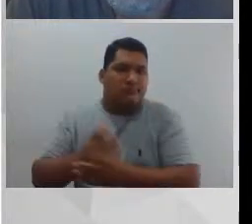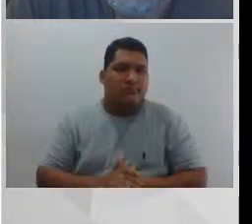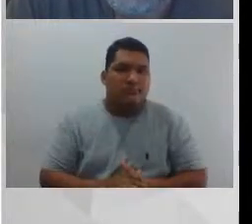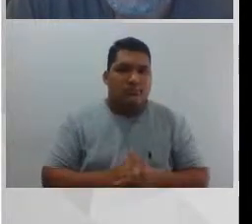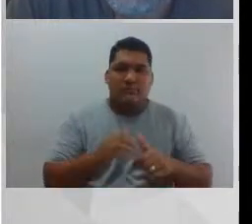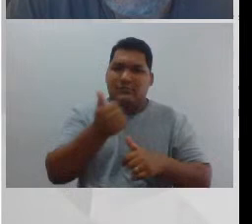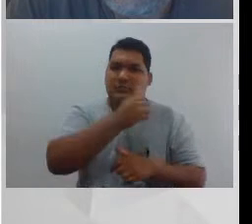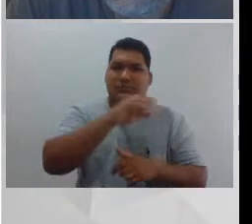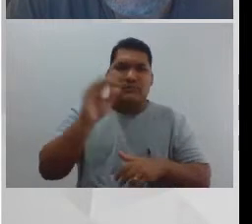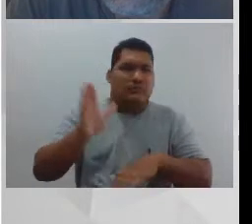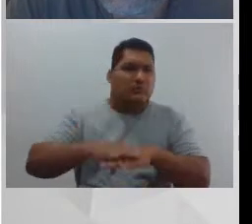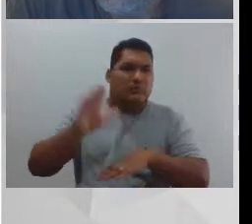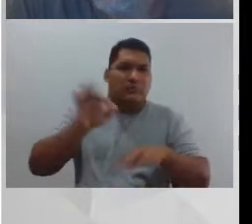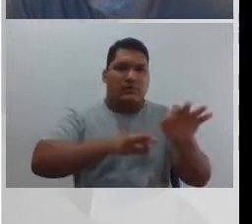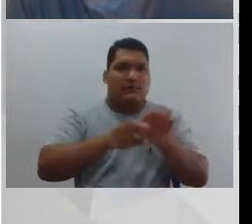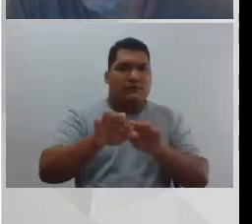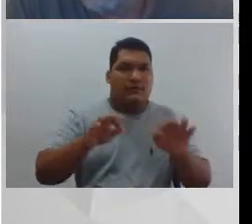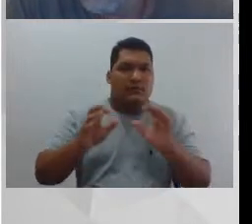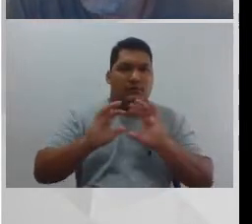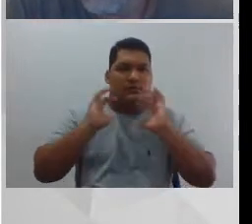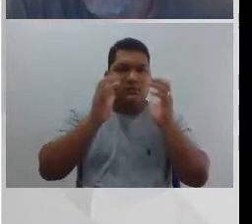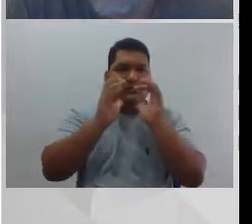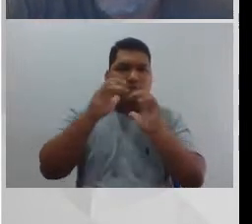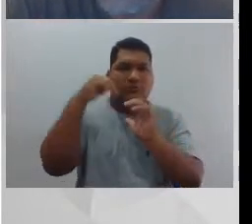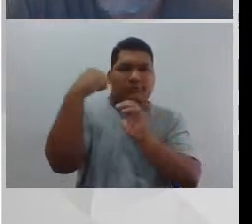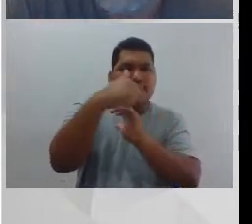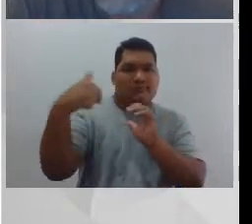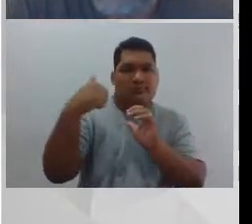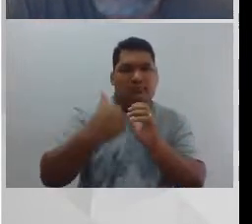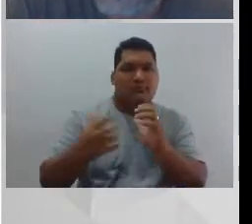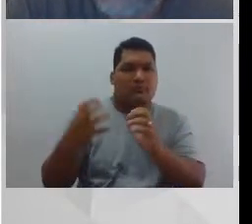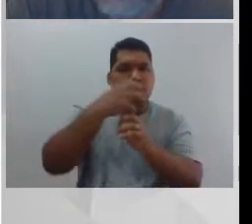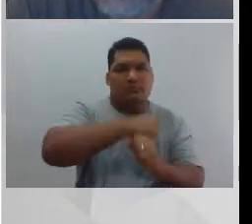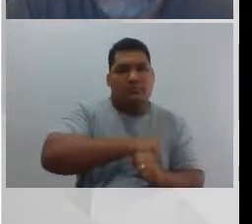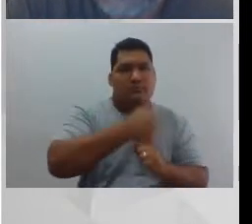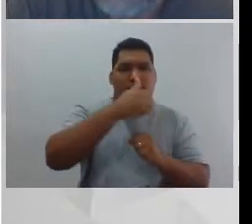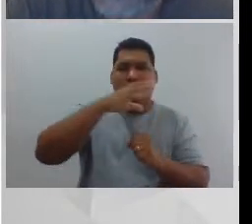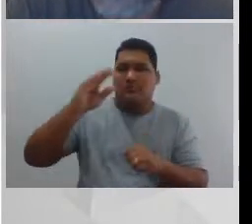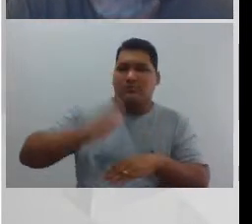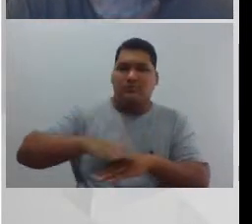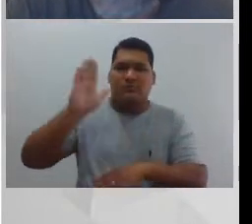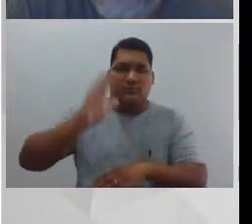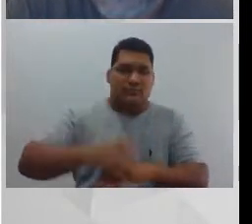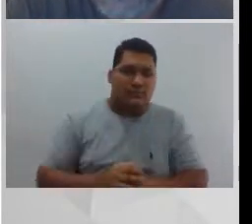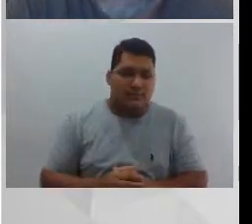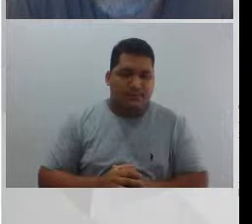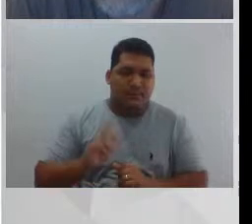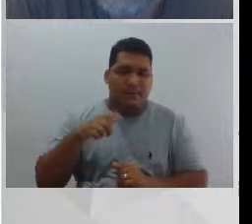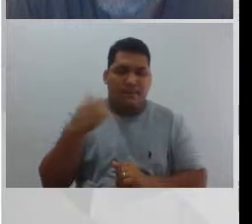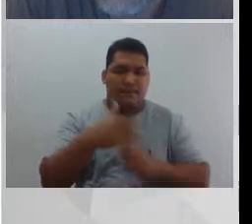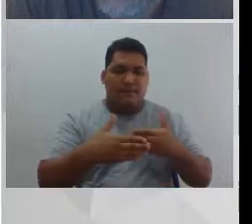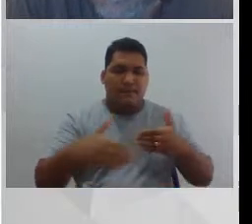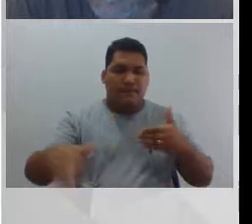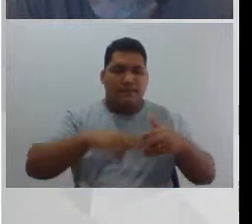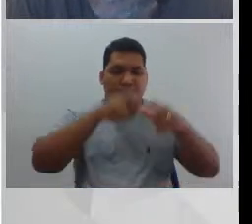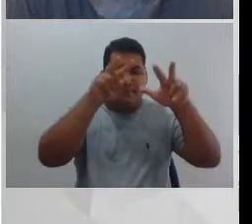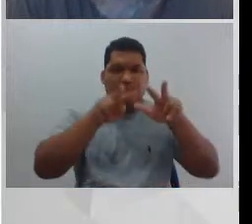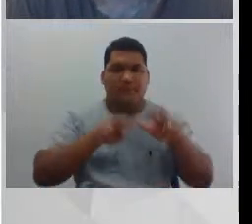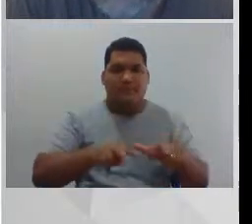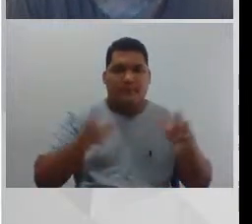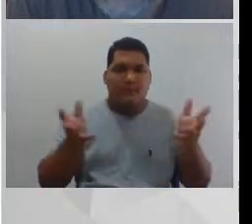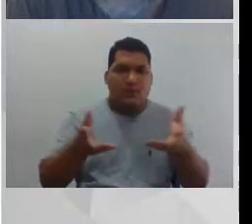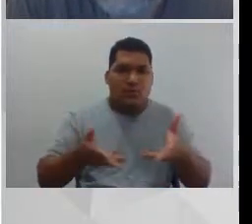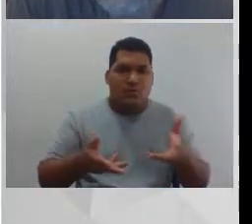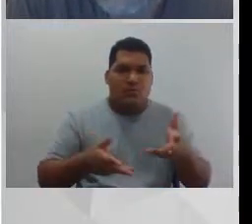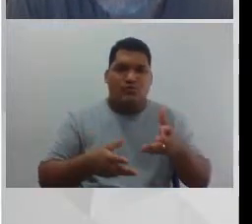centenas de milhares de neurônios. Isso significa, daqui a pouco a gente vai ver, alguns